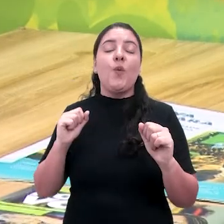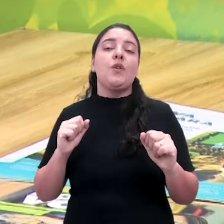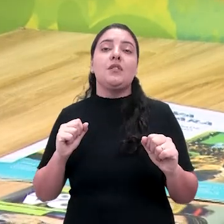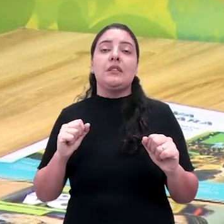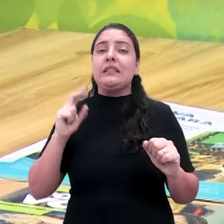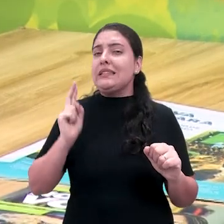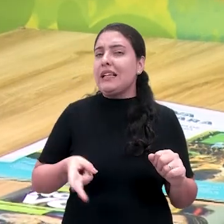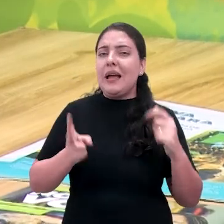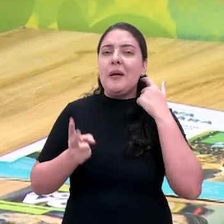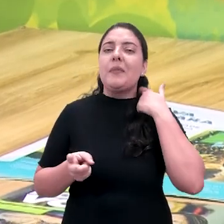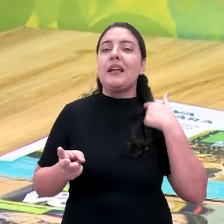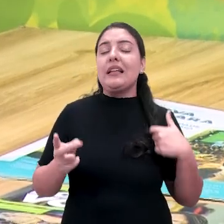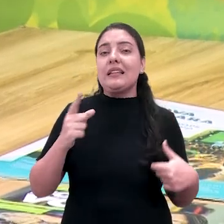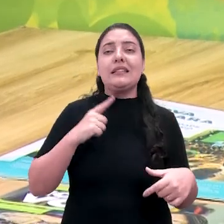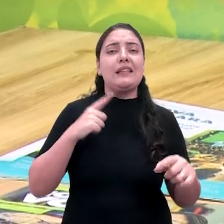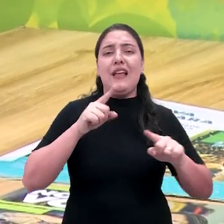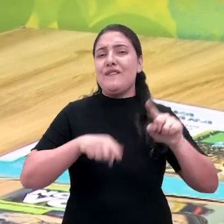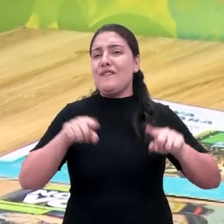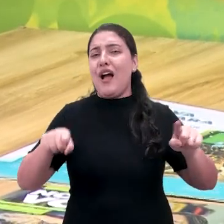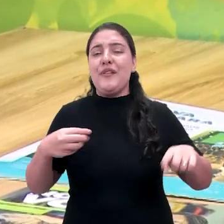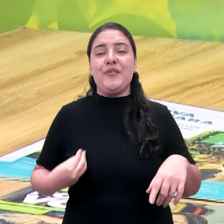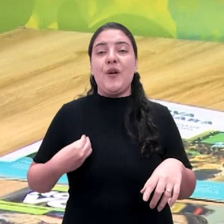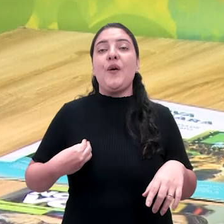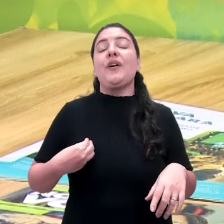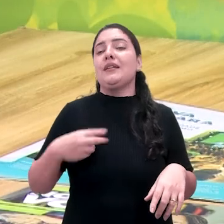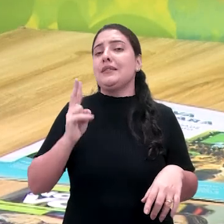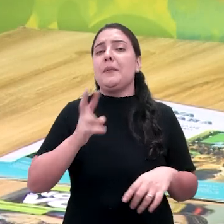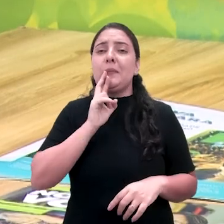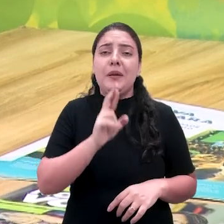digo, tem muitas viradas, né? De chave. Ontem foi essa a minha